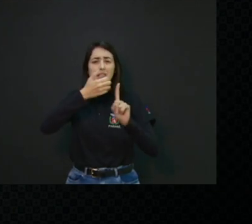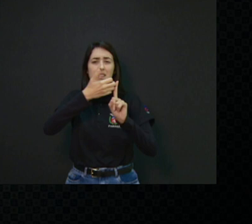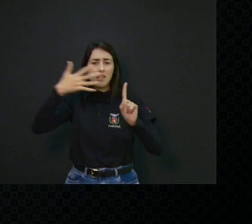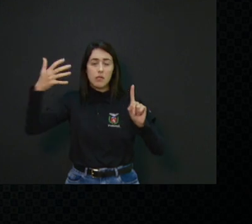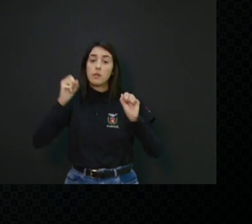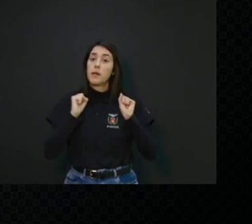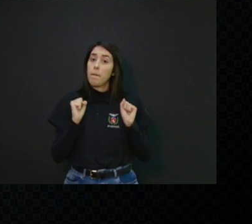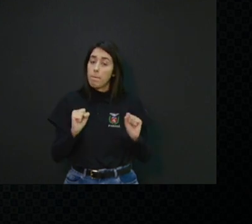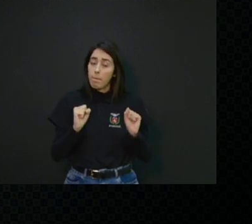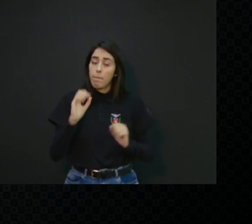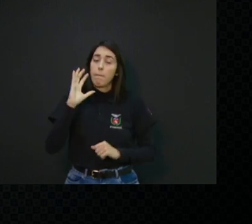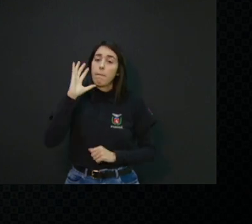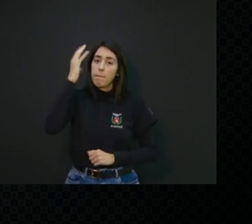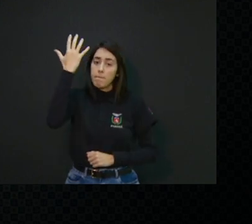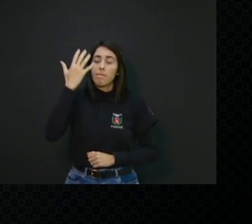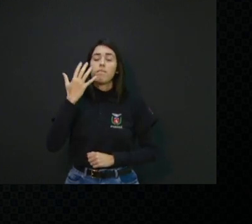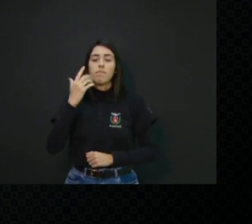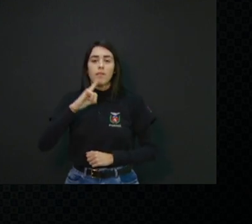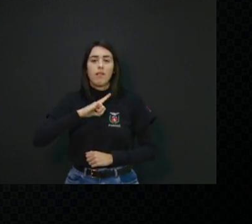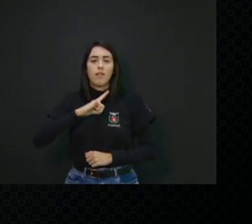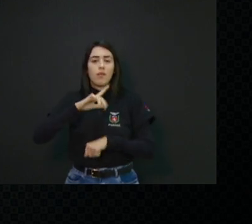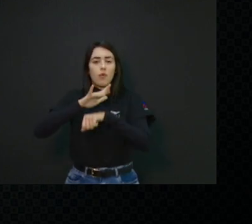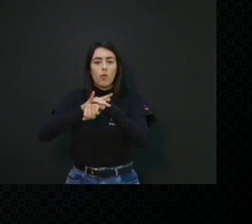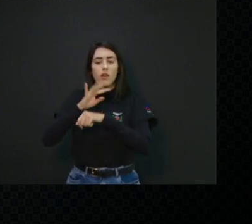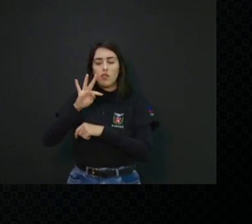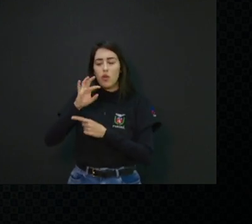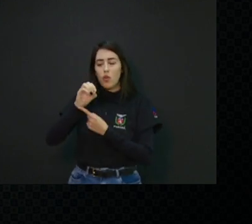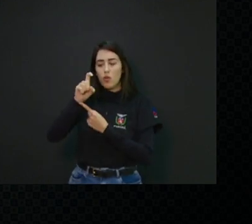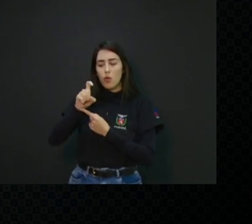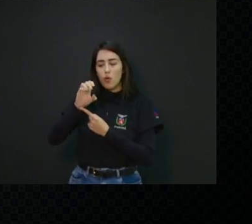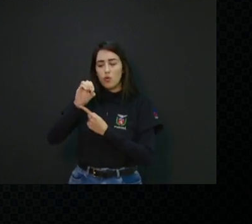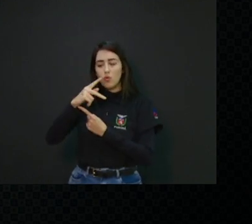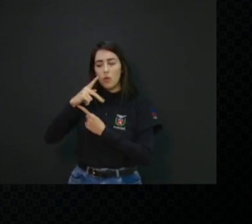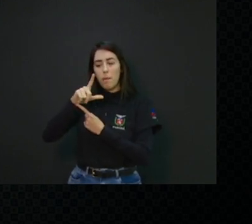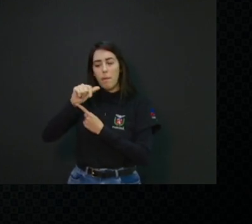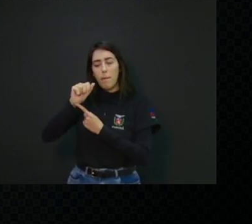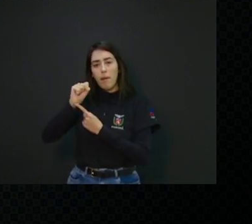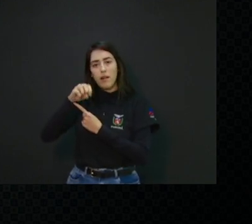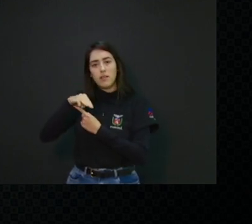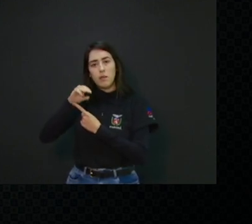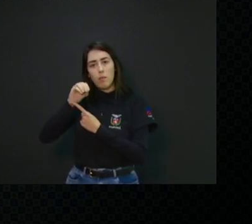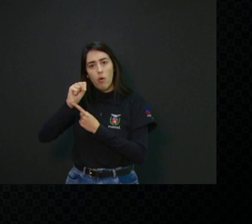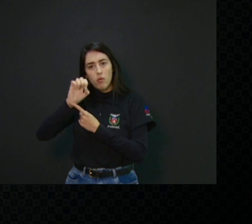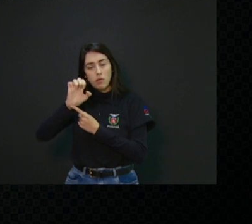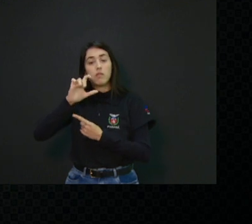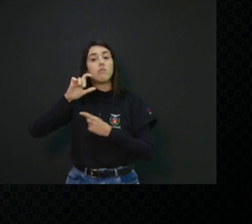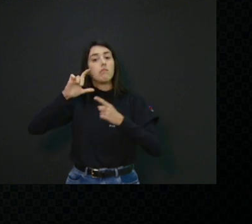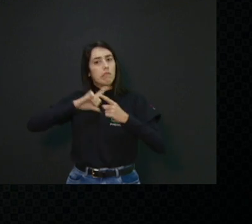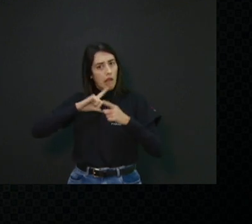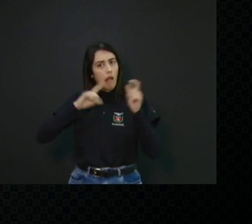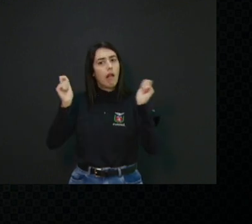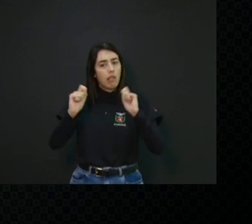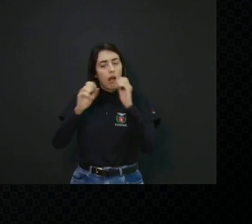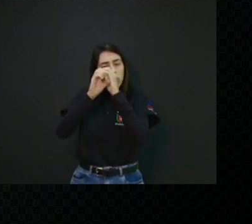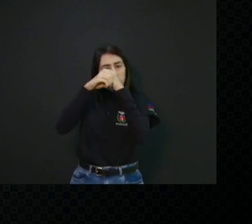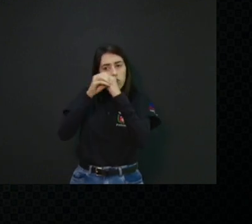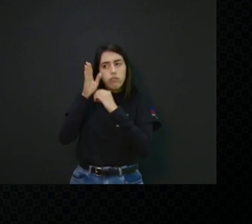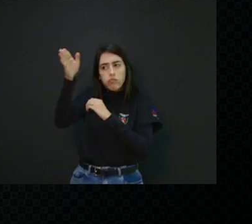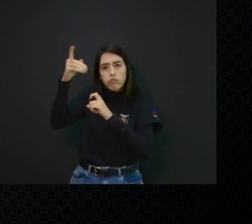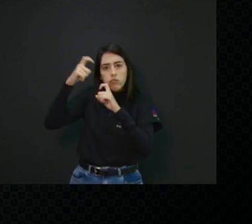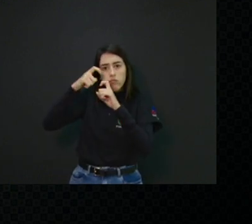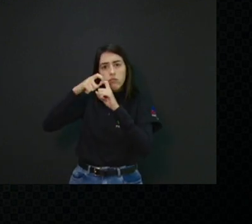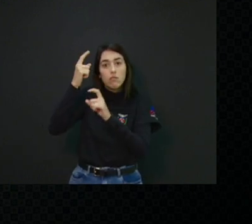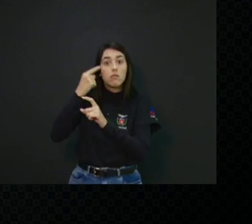em relação à própria toxoplasmose, né, também tem exames para que sejam feitos, para saber se a mãe tem